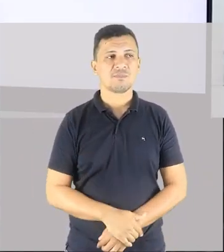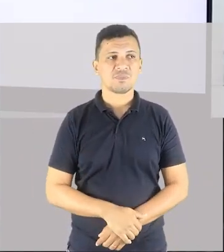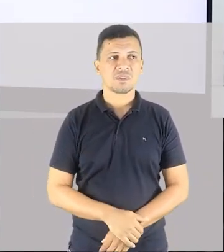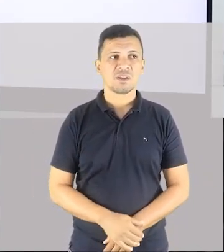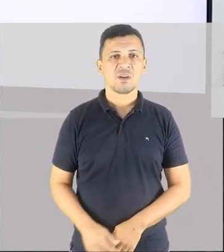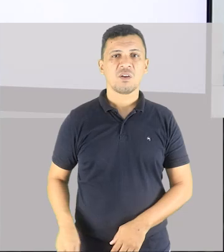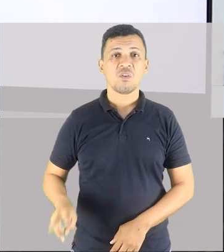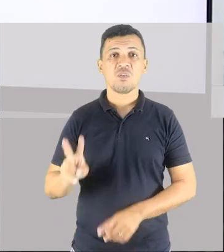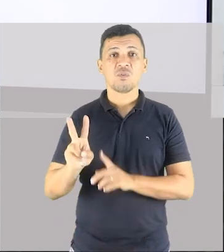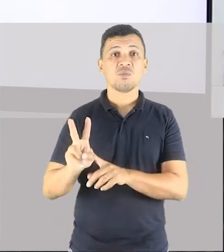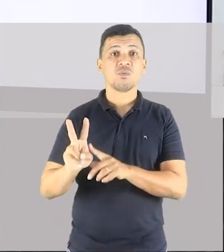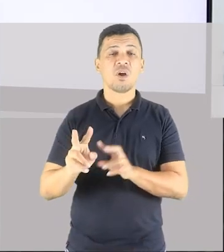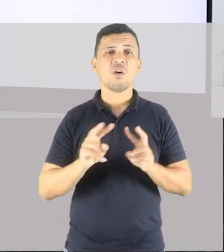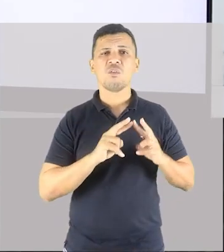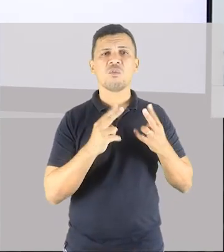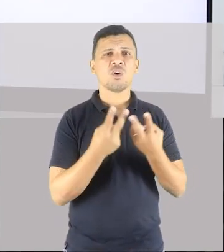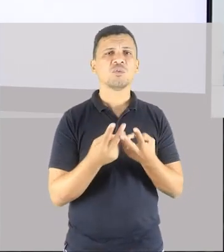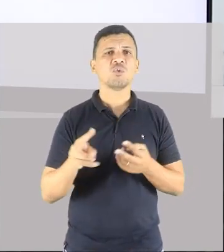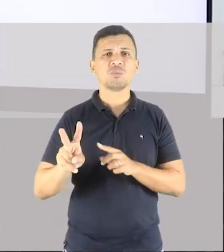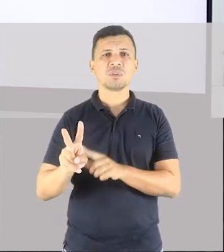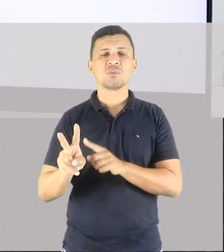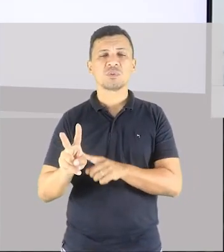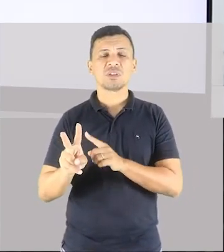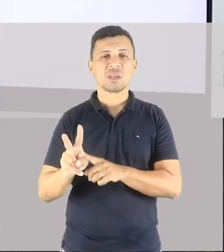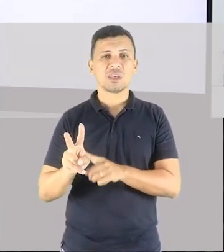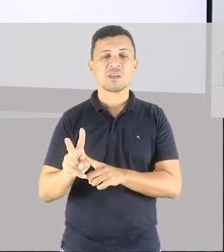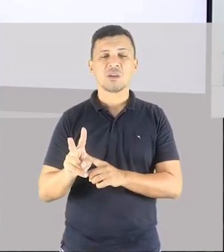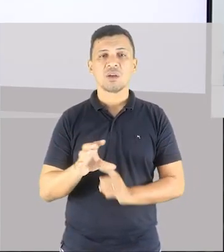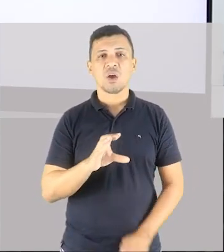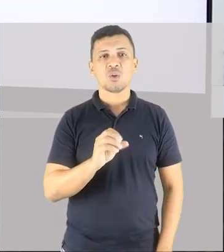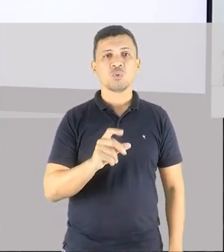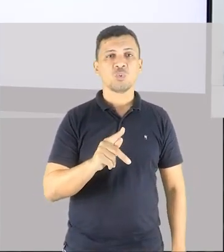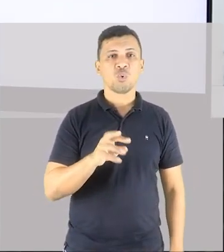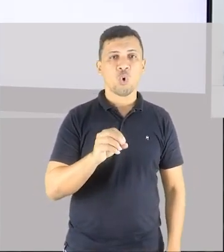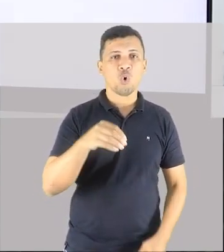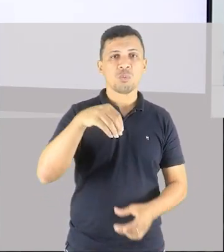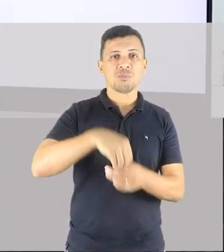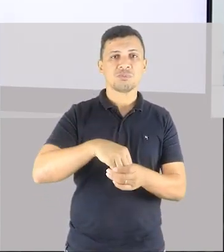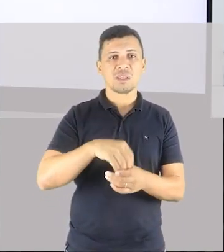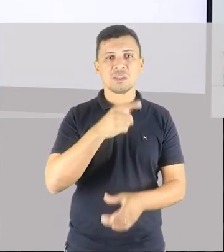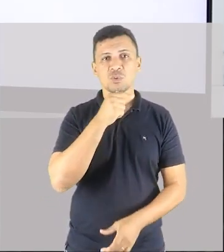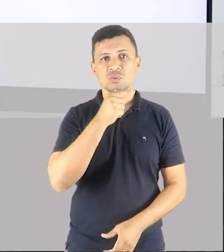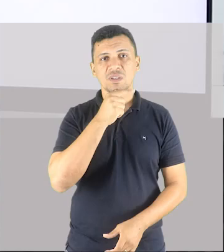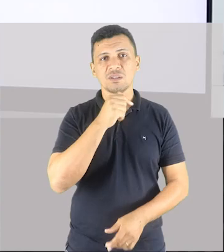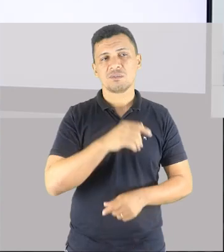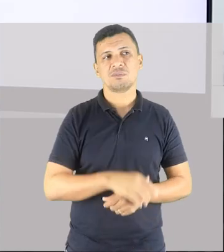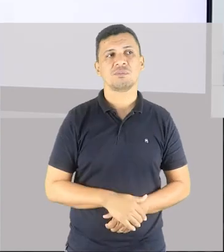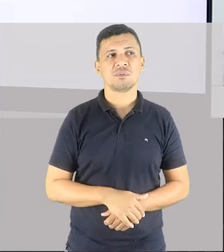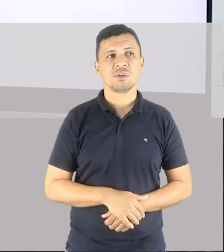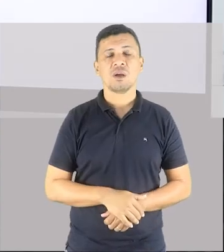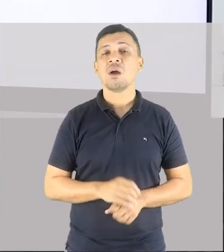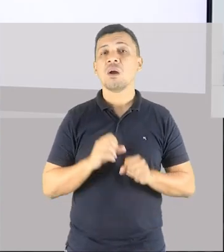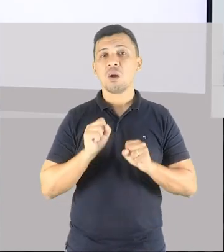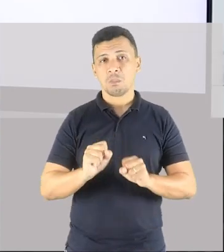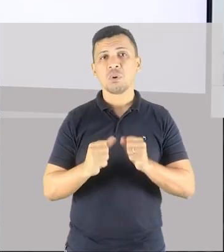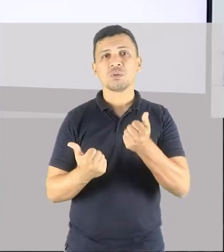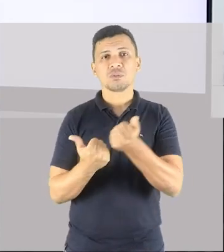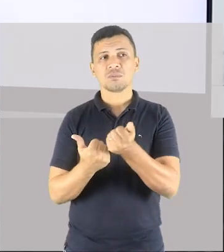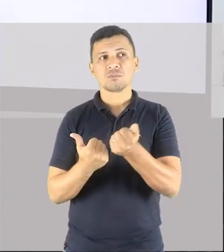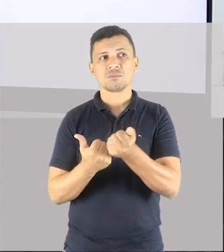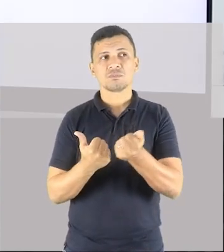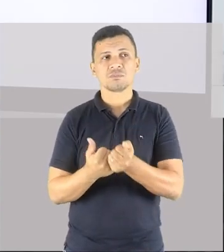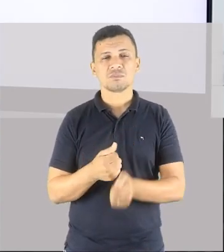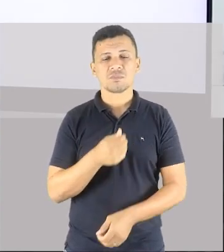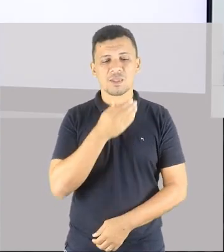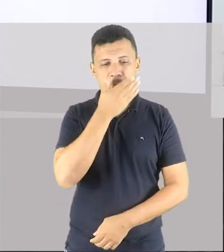Volume que foi deslocado é o volume do corpo que está submerso. Tá? Que eu posso trocar aqui, fica até melhor para